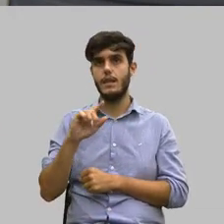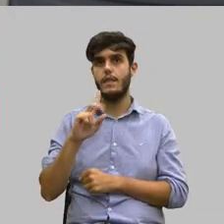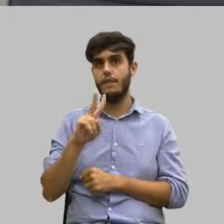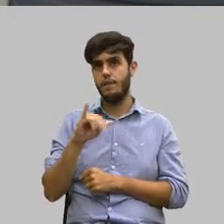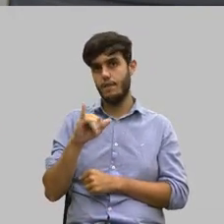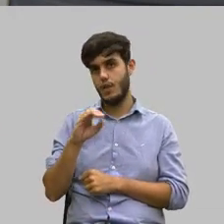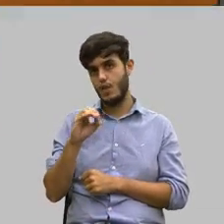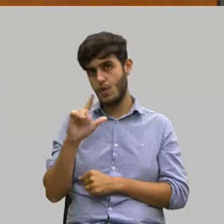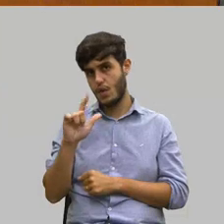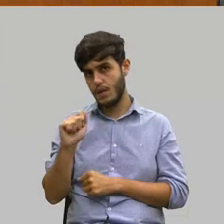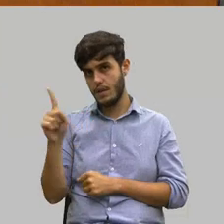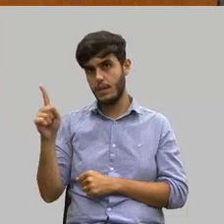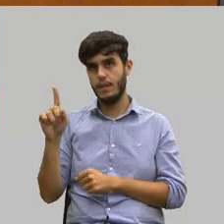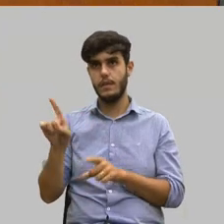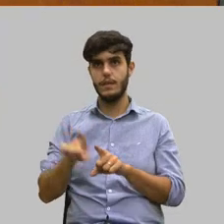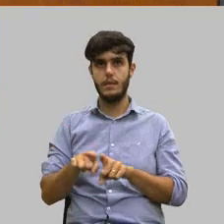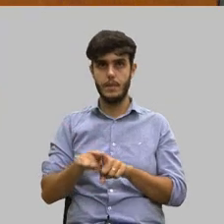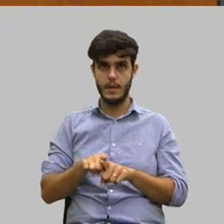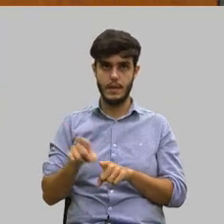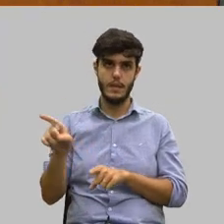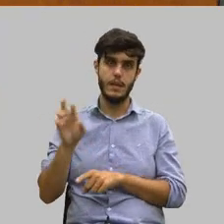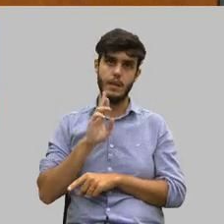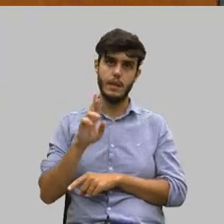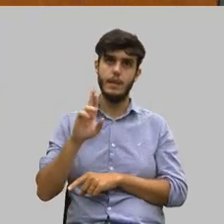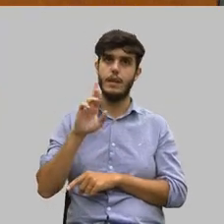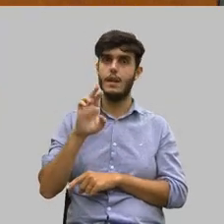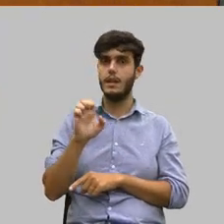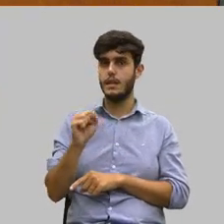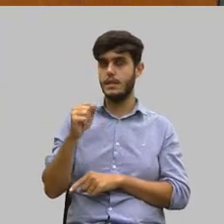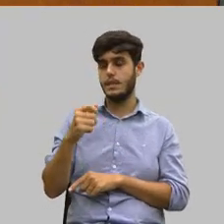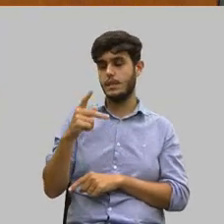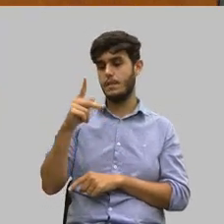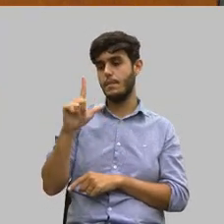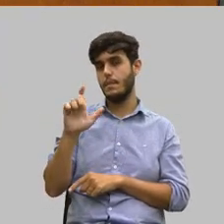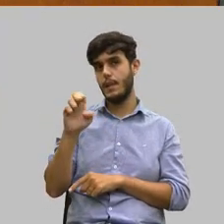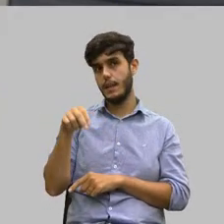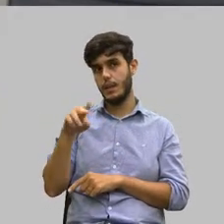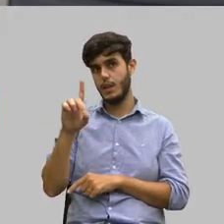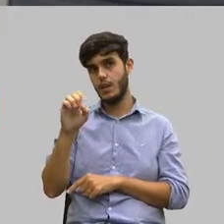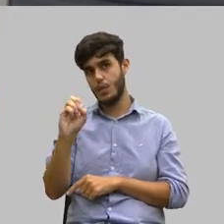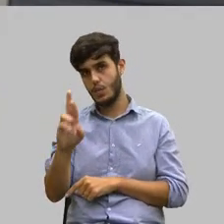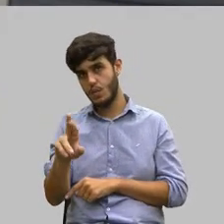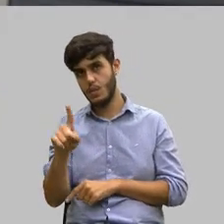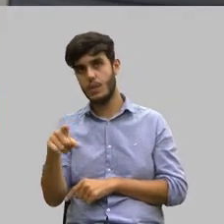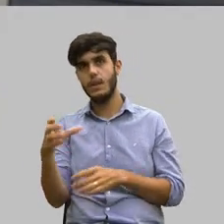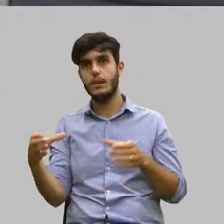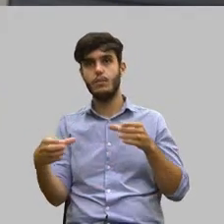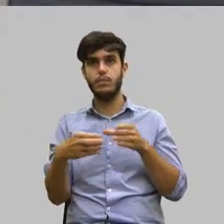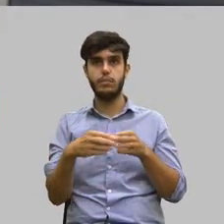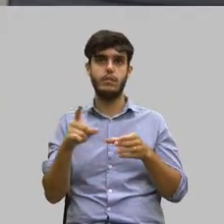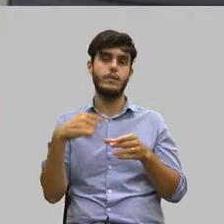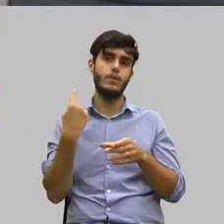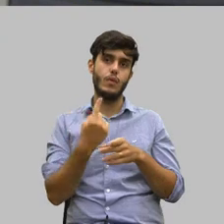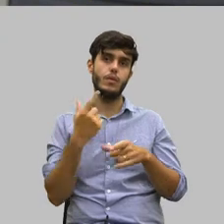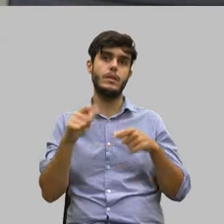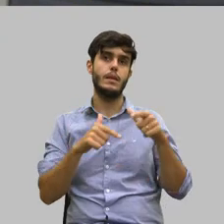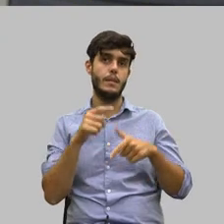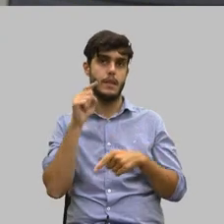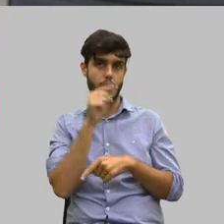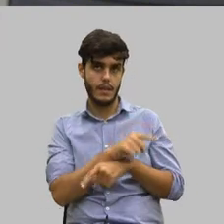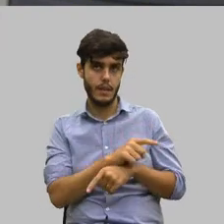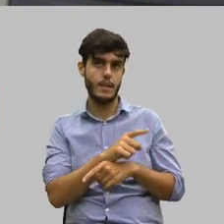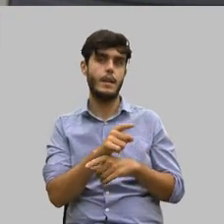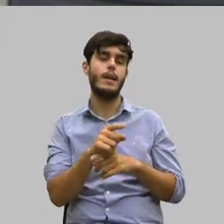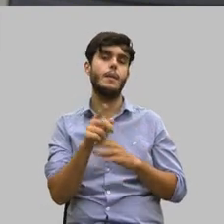a Resplendor o senhor fez a menção queria só destacar que apesar de ser uma unidade pequena a gente exerce lá projetos